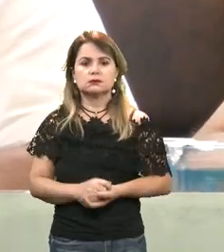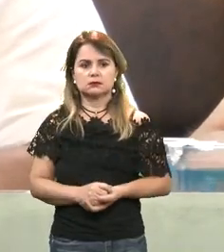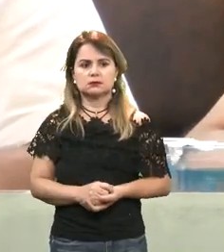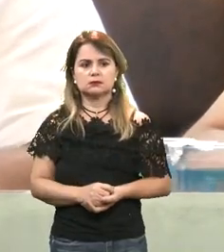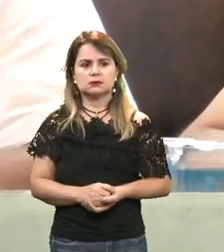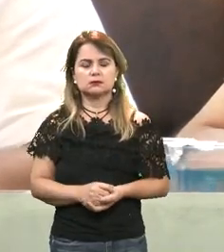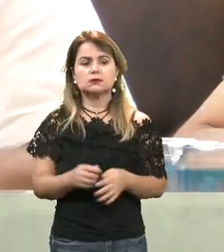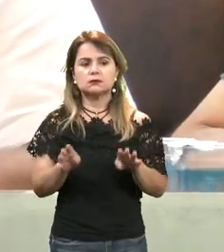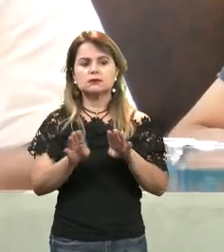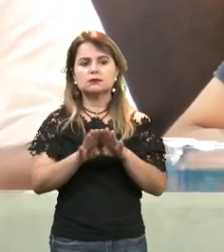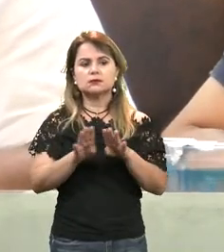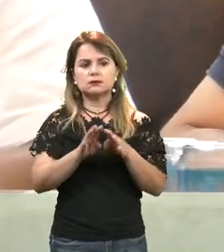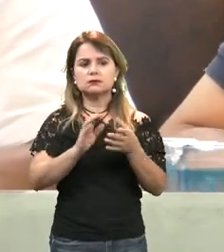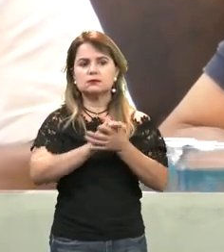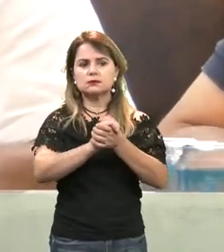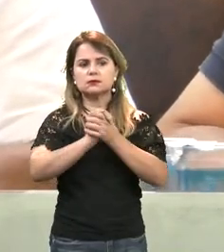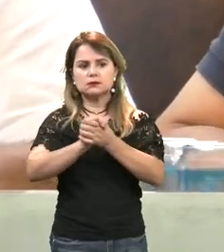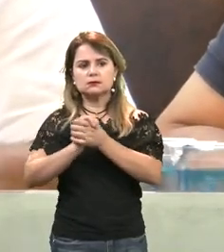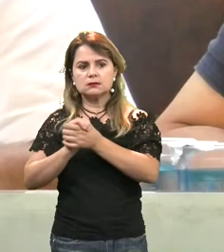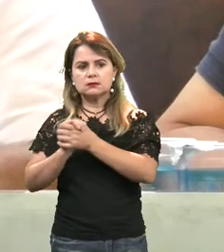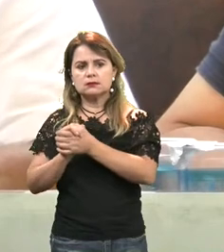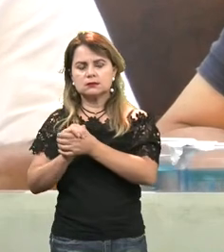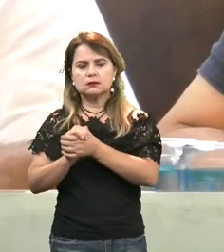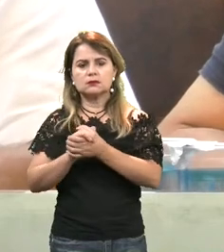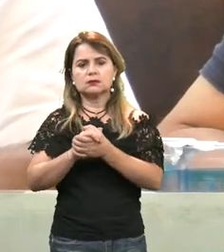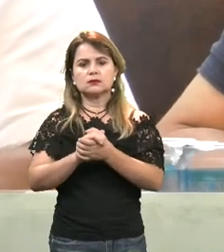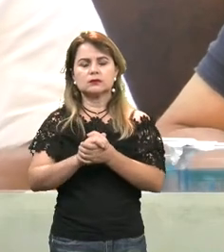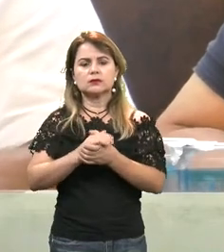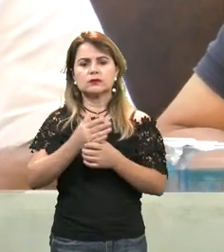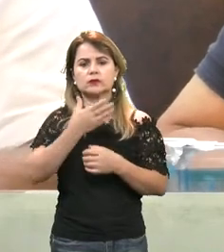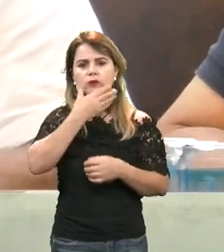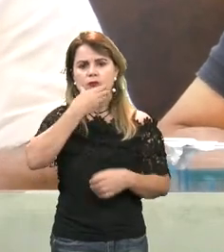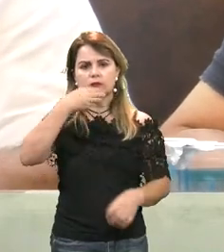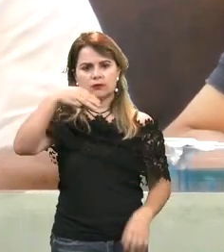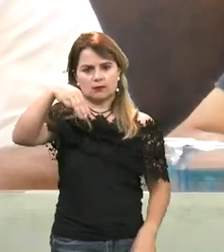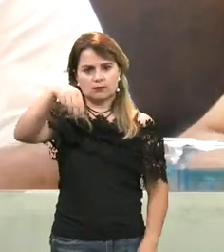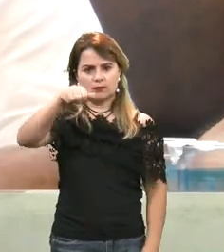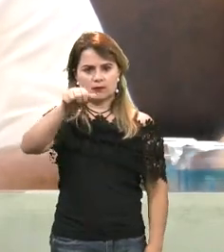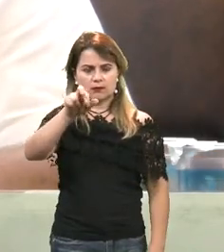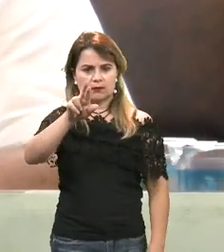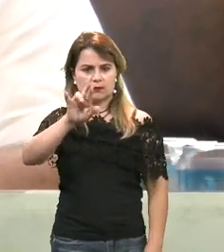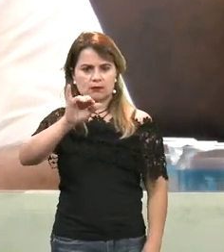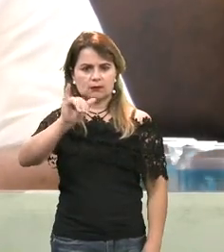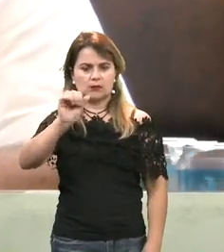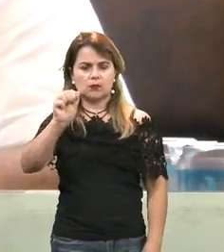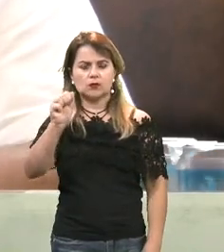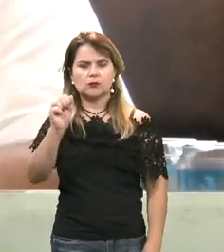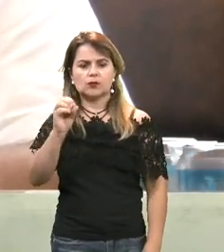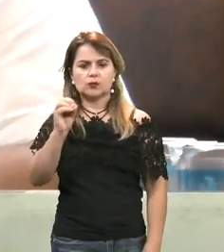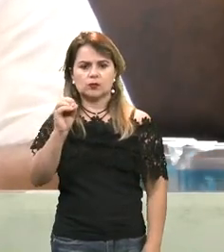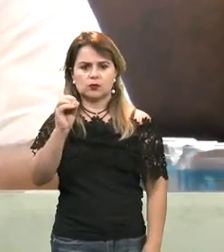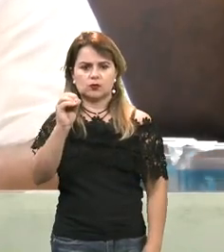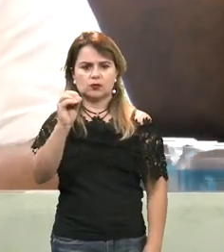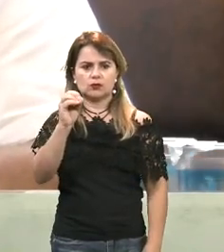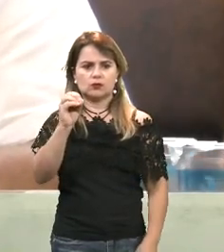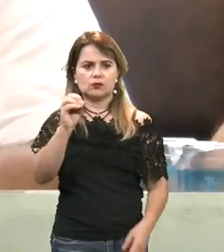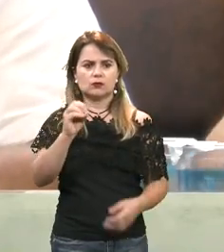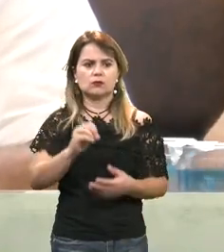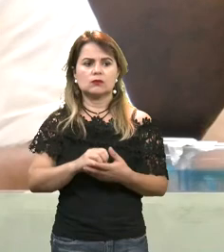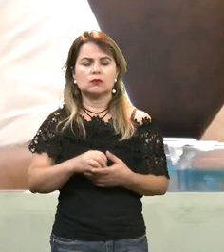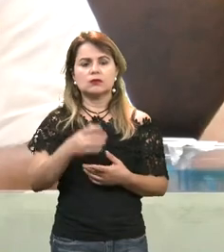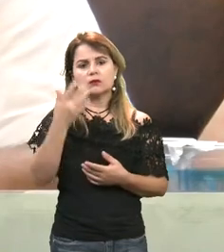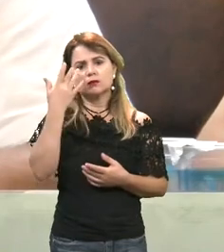Também quero cumprimentar aqui na pessoa do Mário César Vieira Marques, não sei se ainda se encontra,